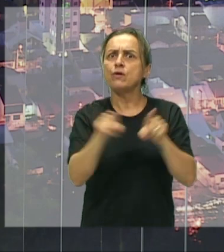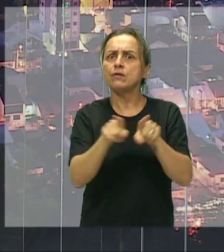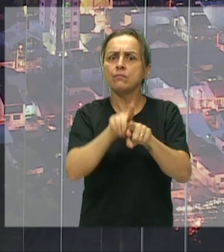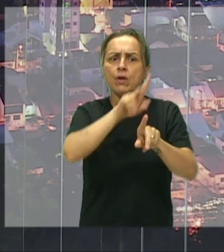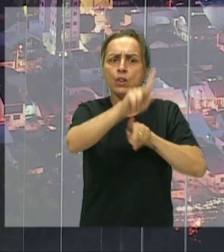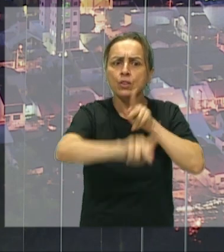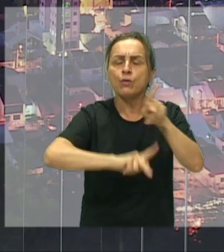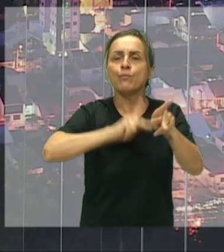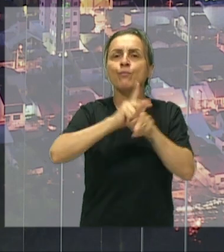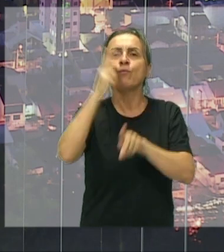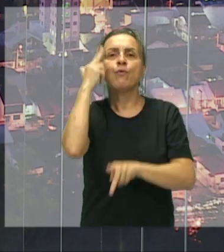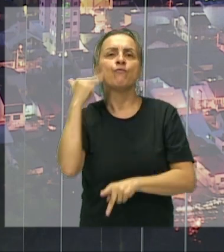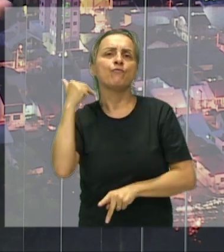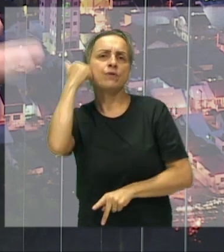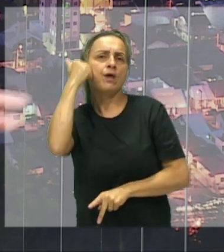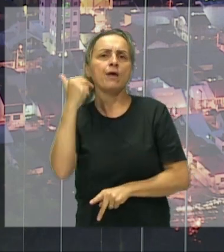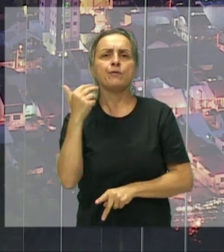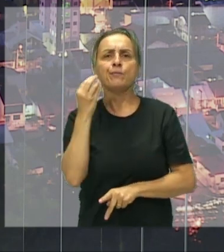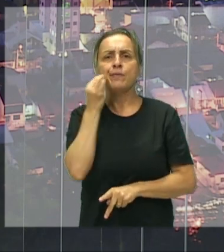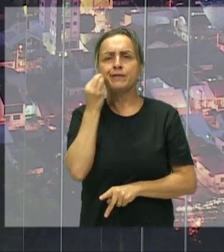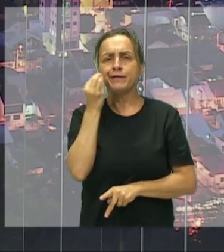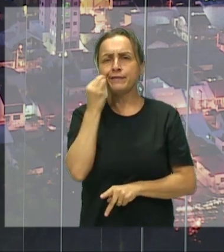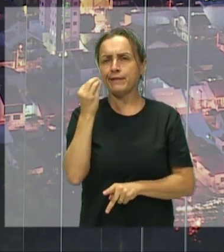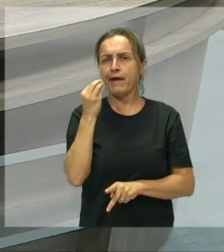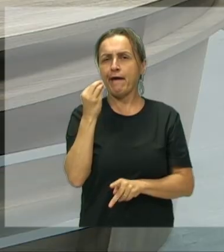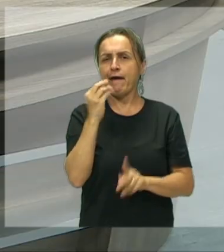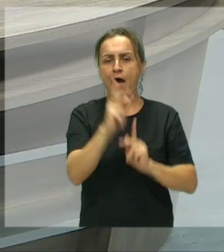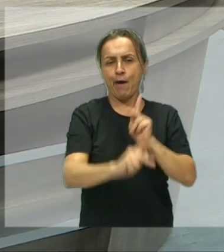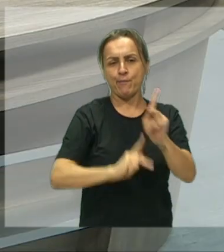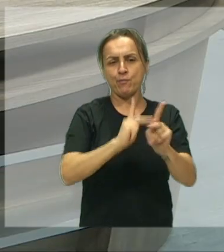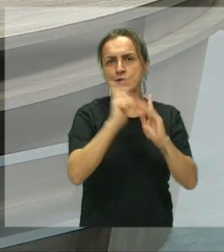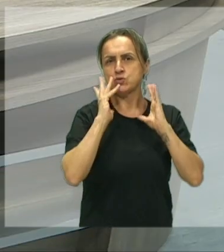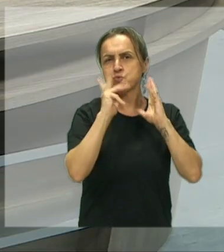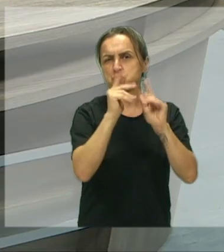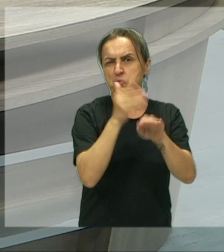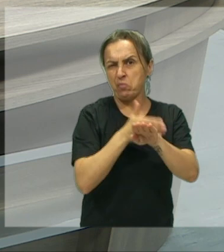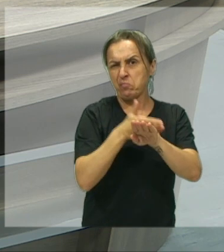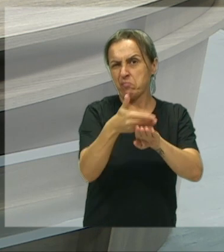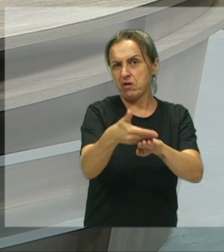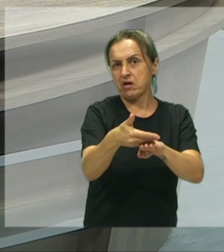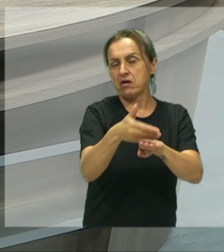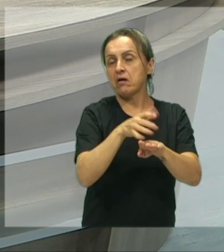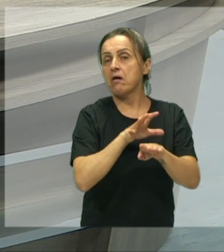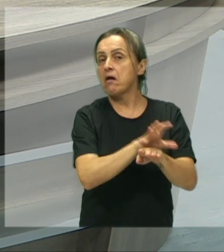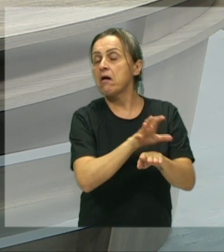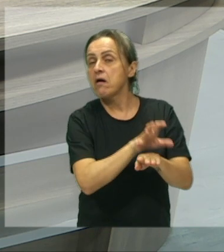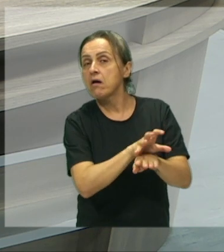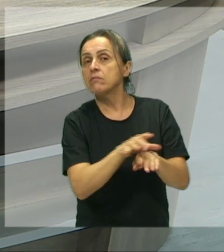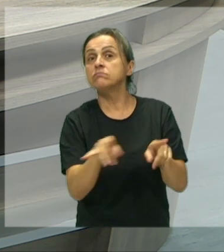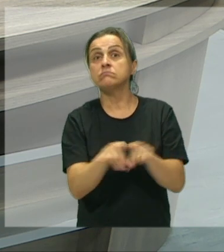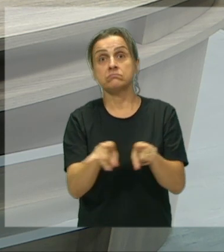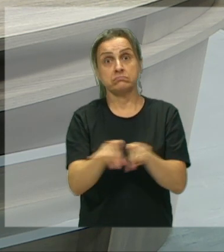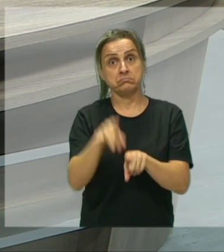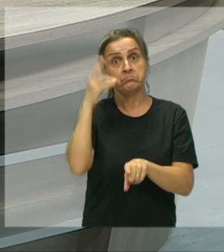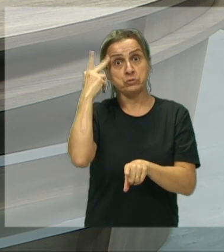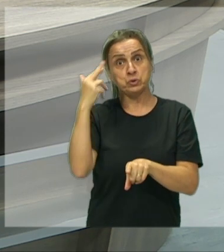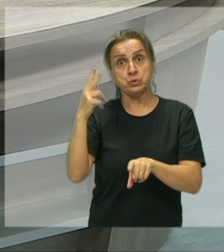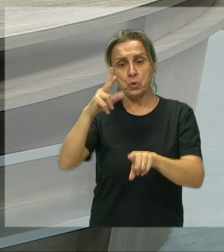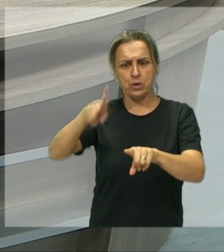para tentar um embranquecimento da população e até da história do país,